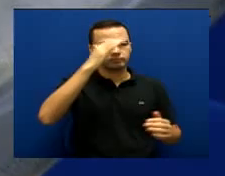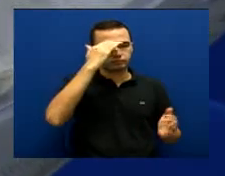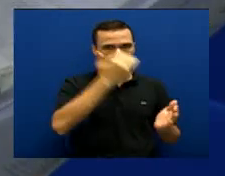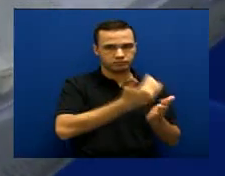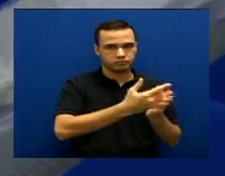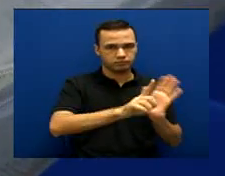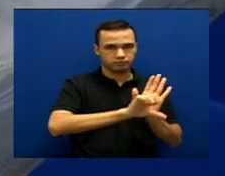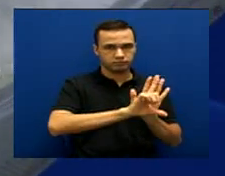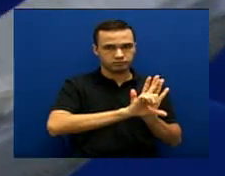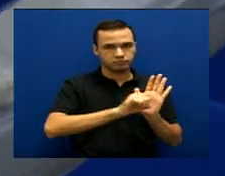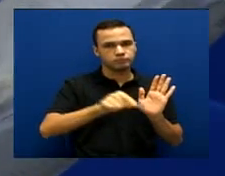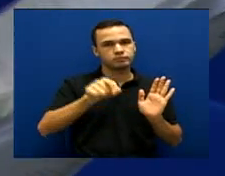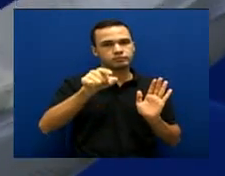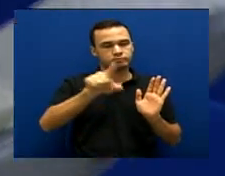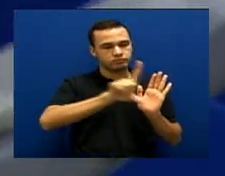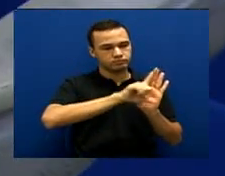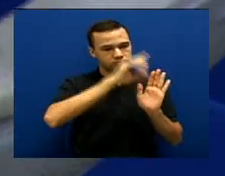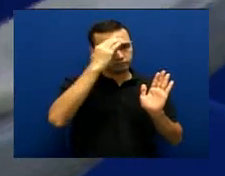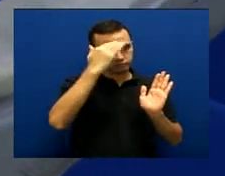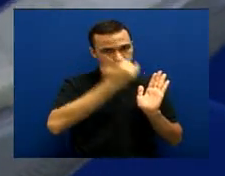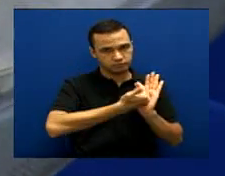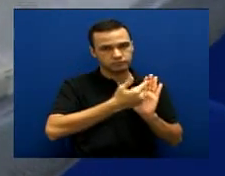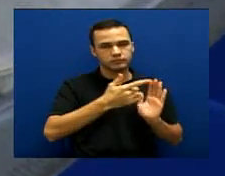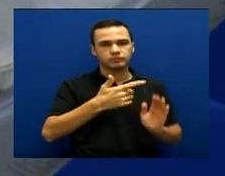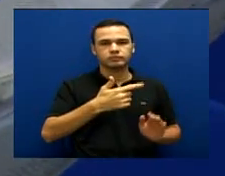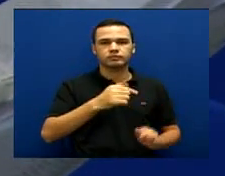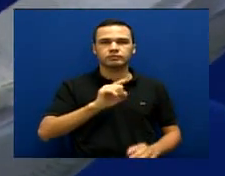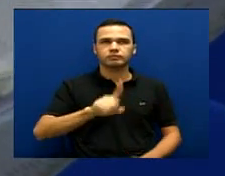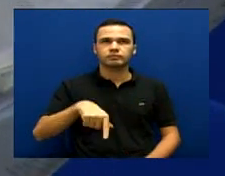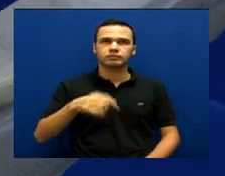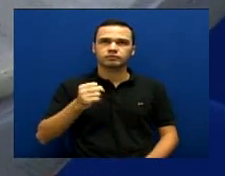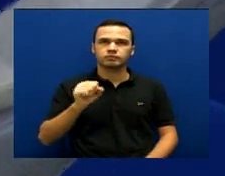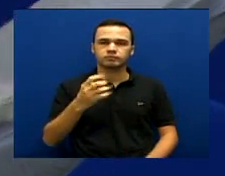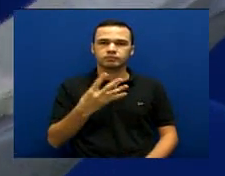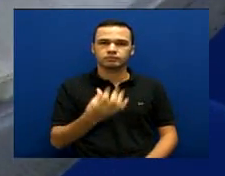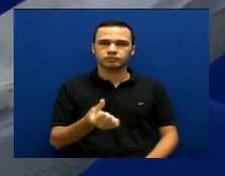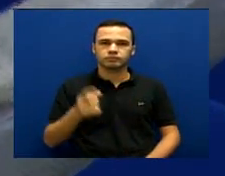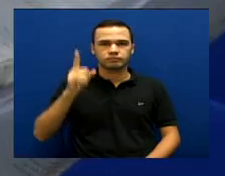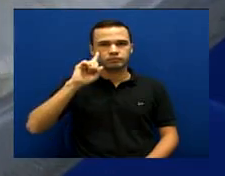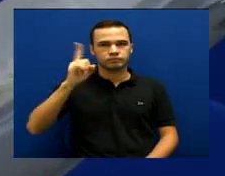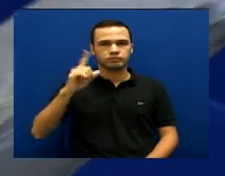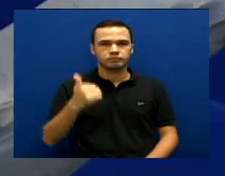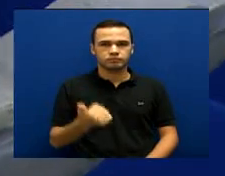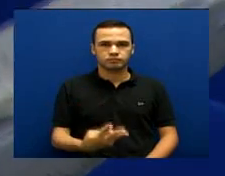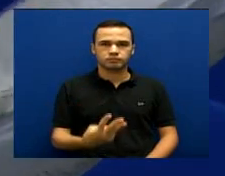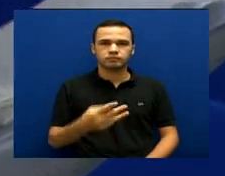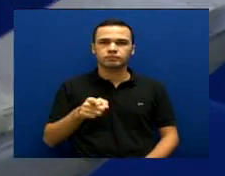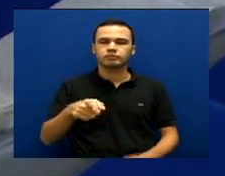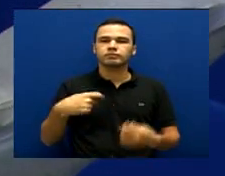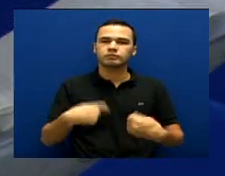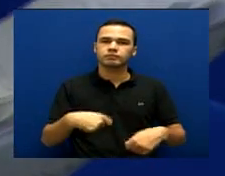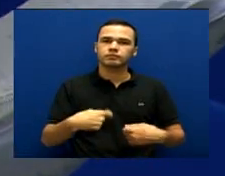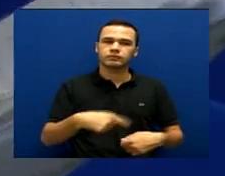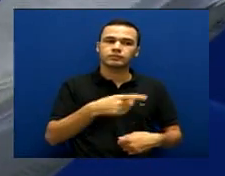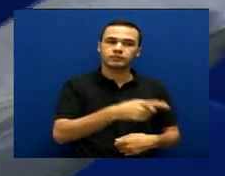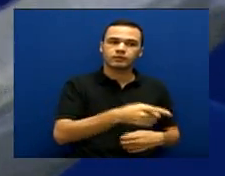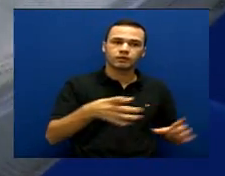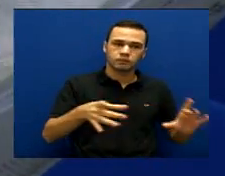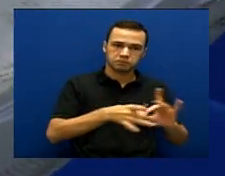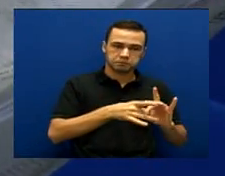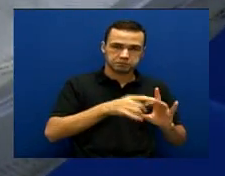lei do sul está cumprindo a lei federal 12 846 de 13 que exige que quando um fornecedor